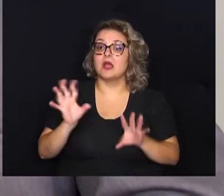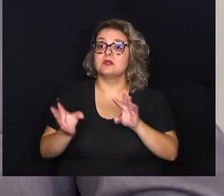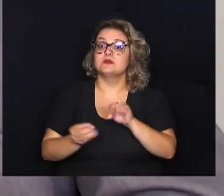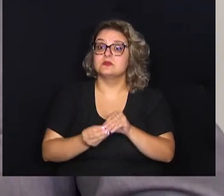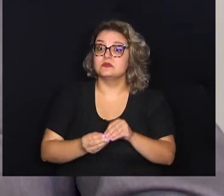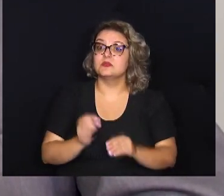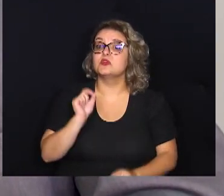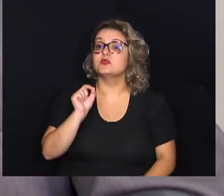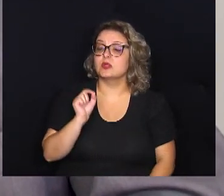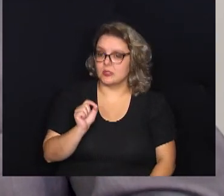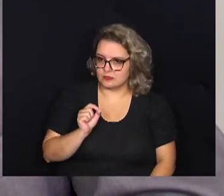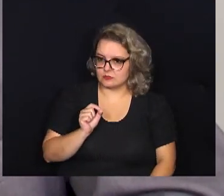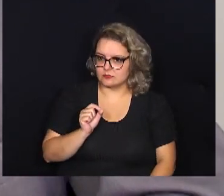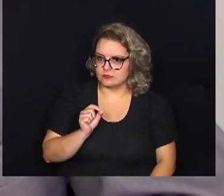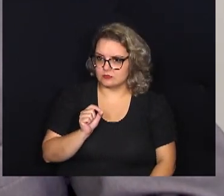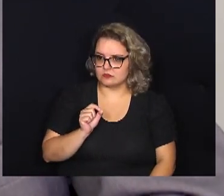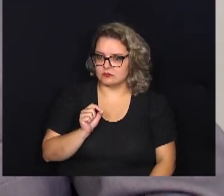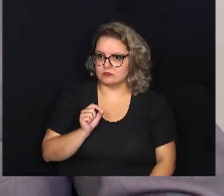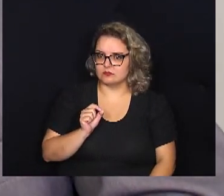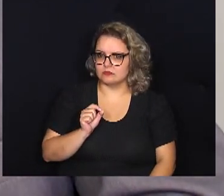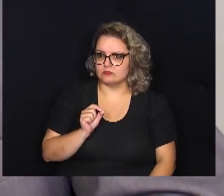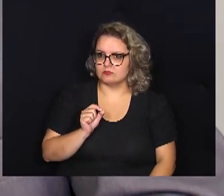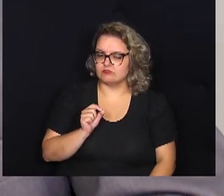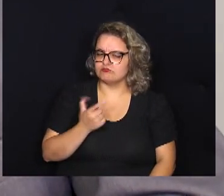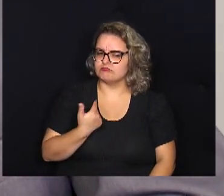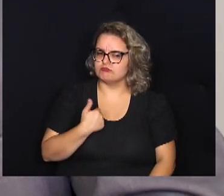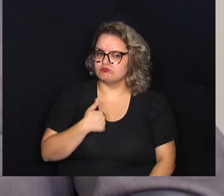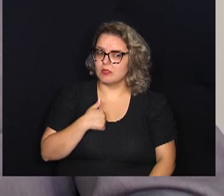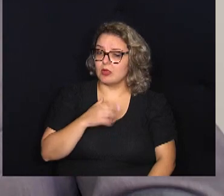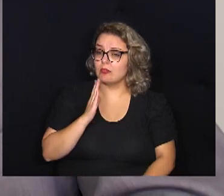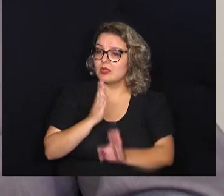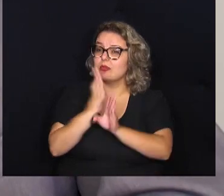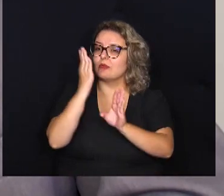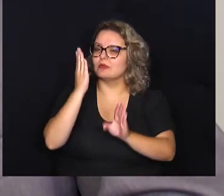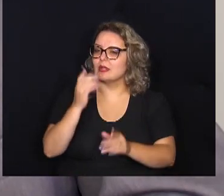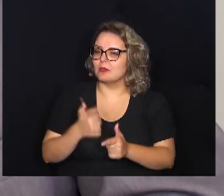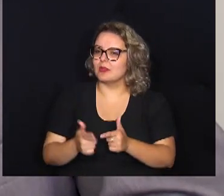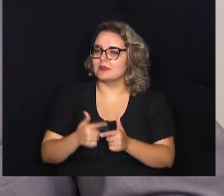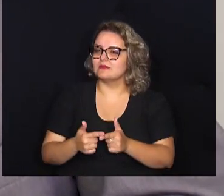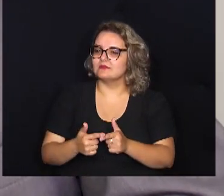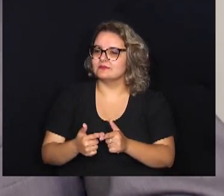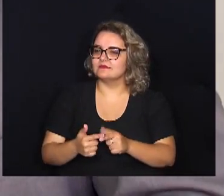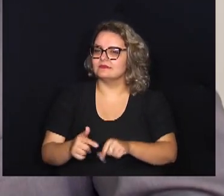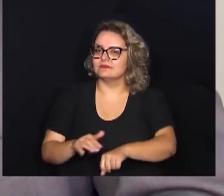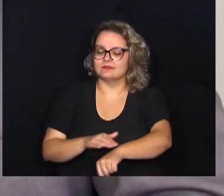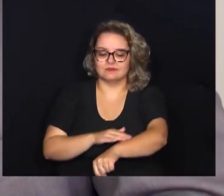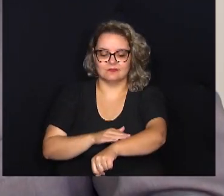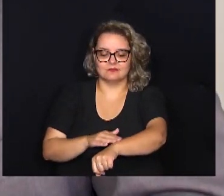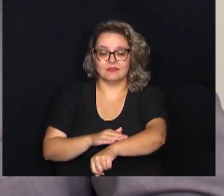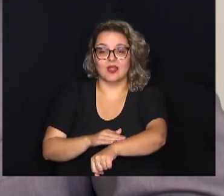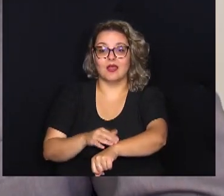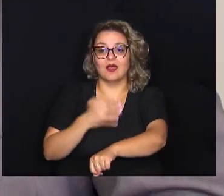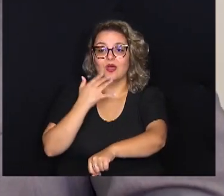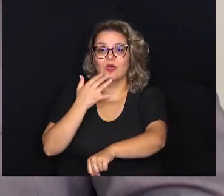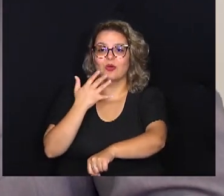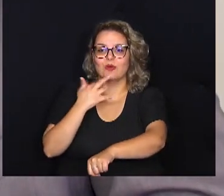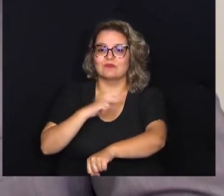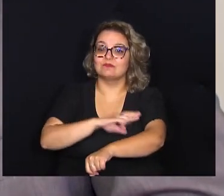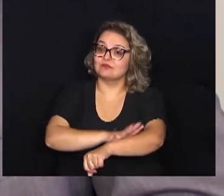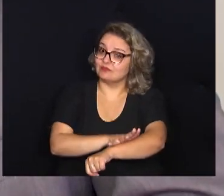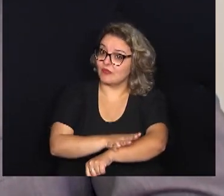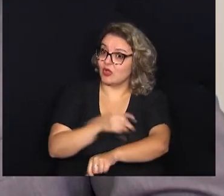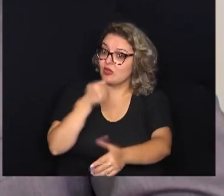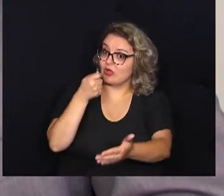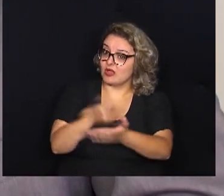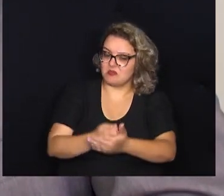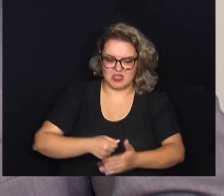seguinte, que descobri o que era. O problema, a questão era racismo. Ou eu pagava para ver, ia